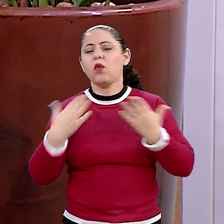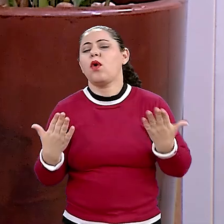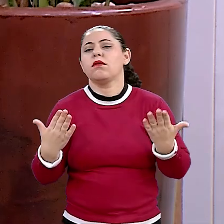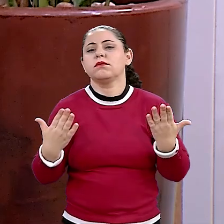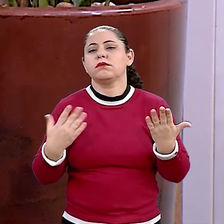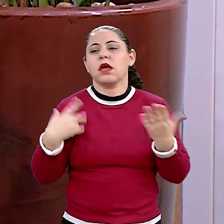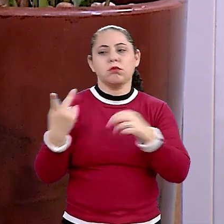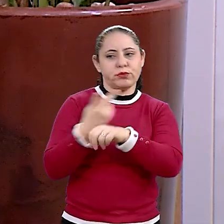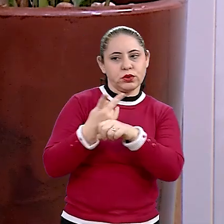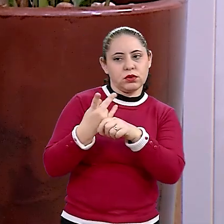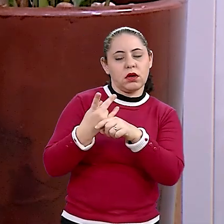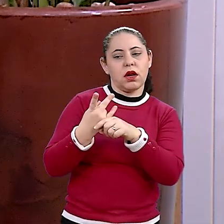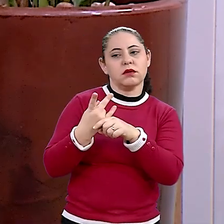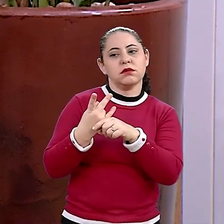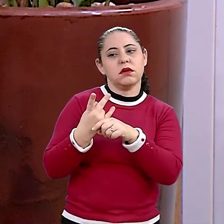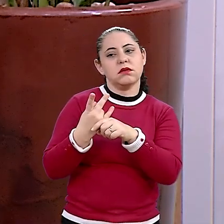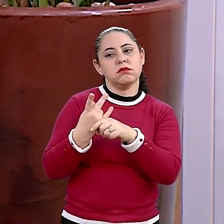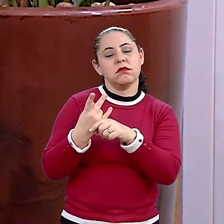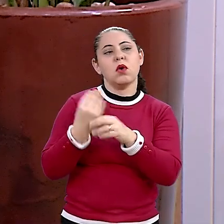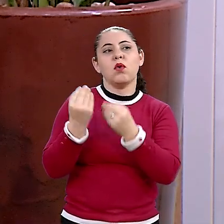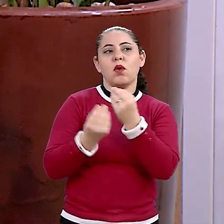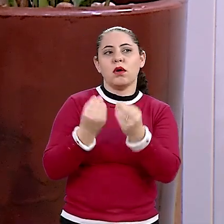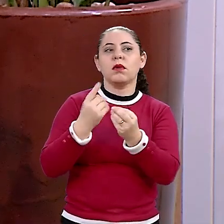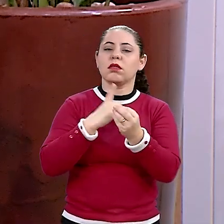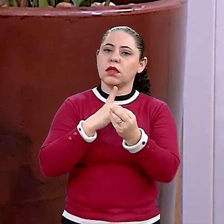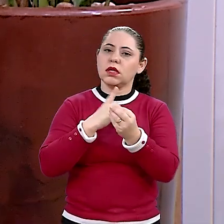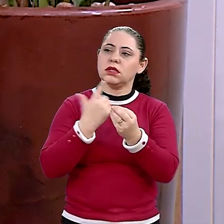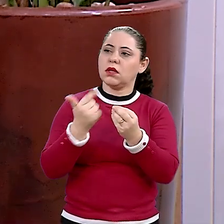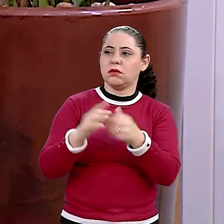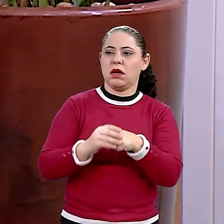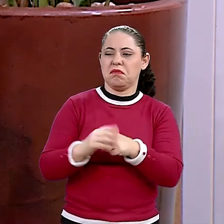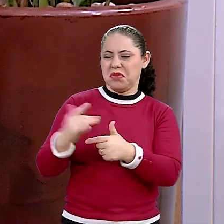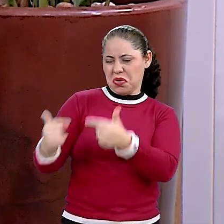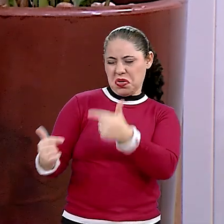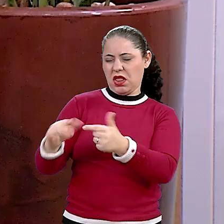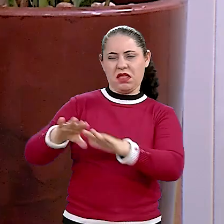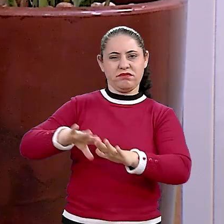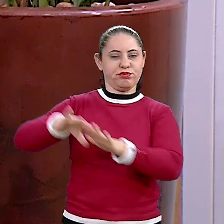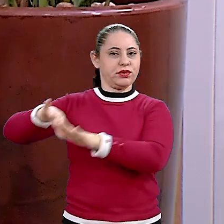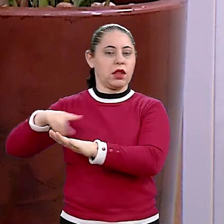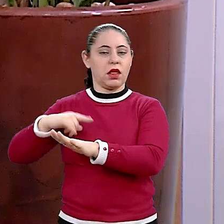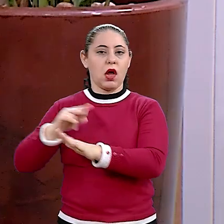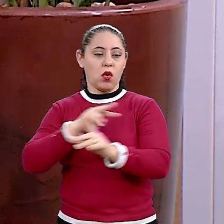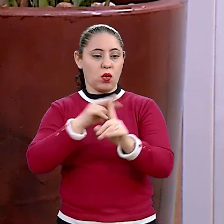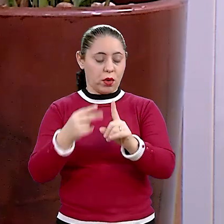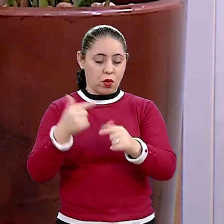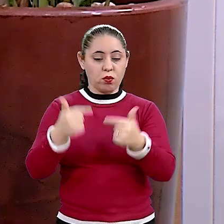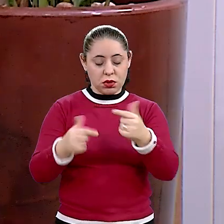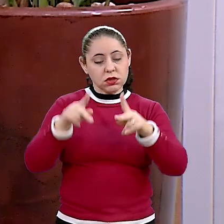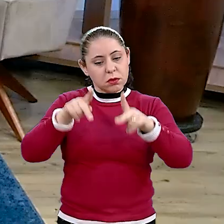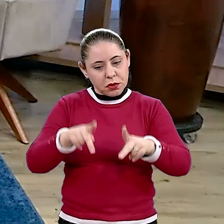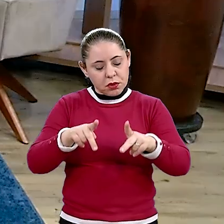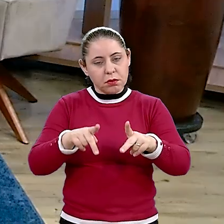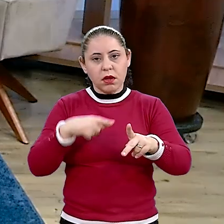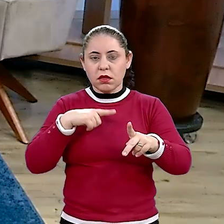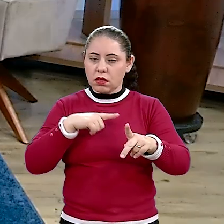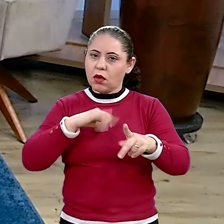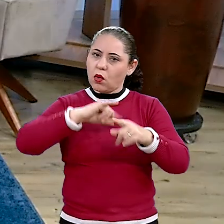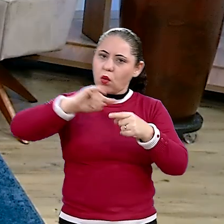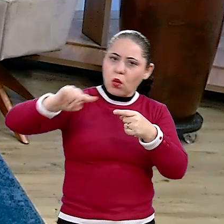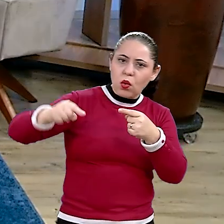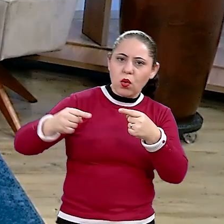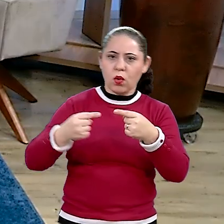buscar amigavelmente, buscar sem politização, mas olhar pela ótica da política pública, olhar com